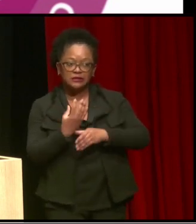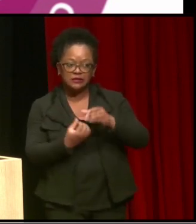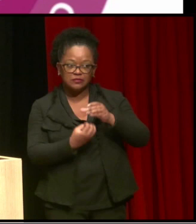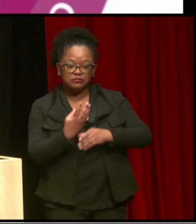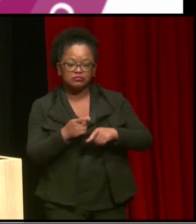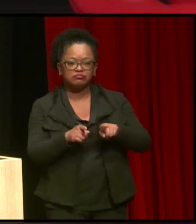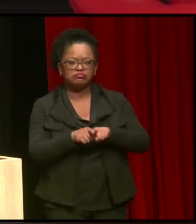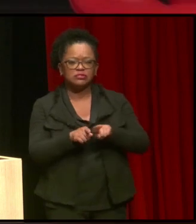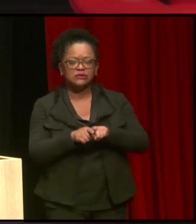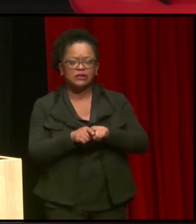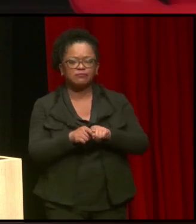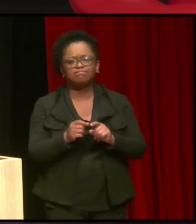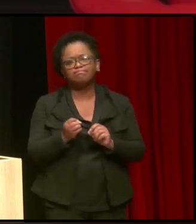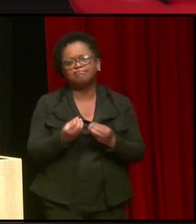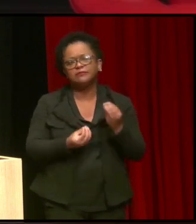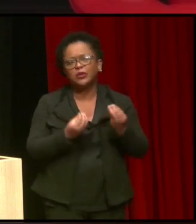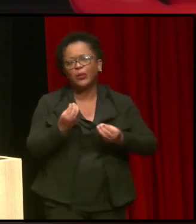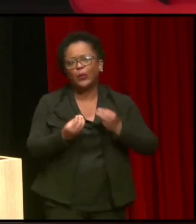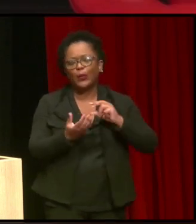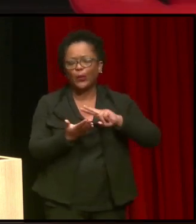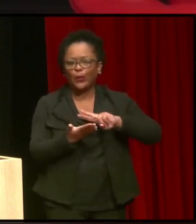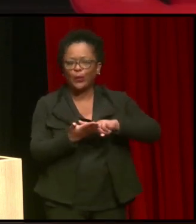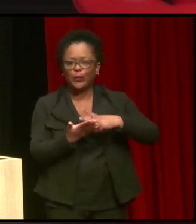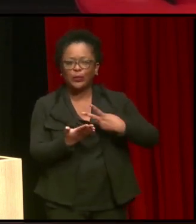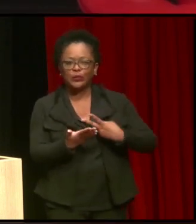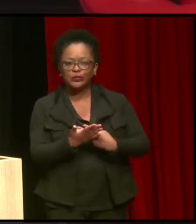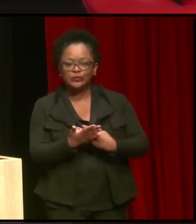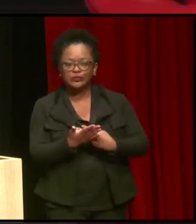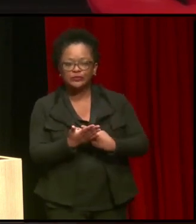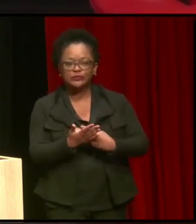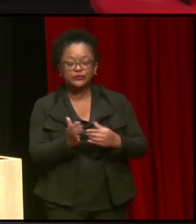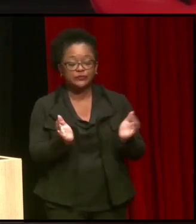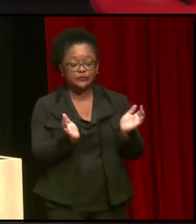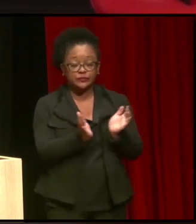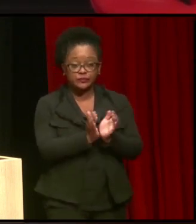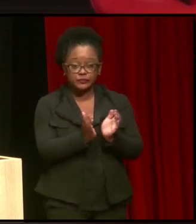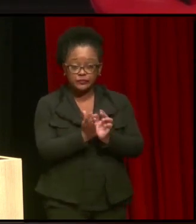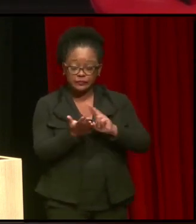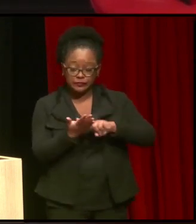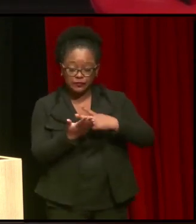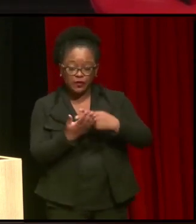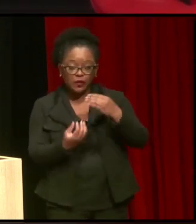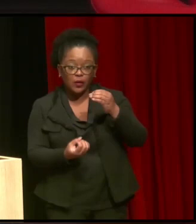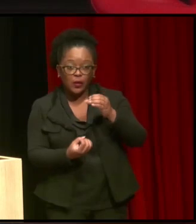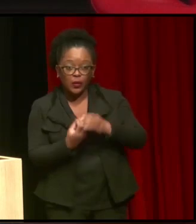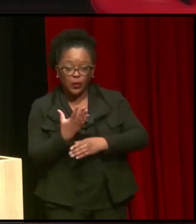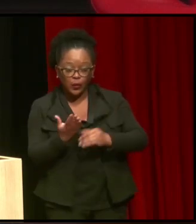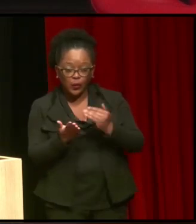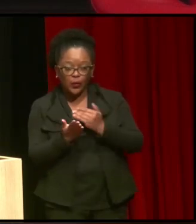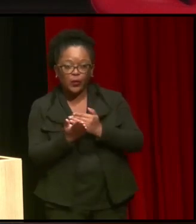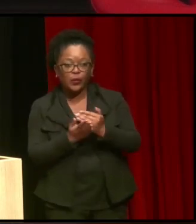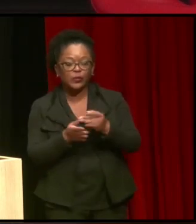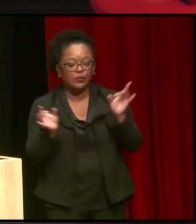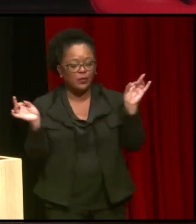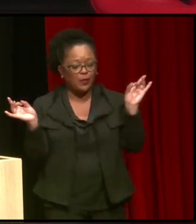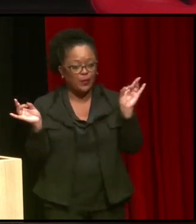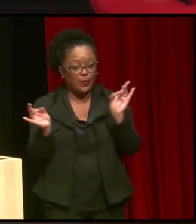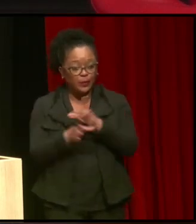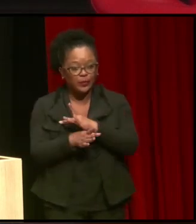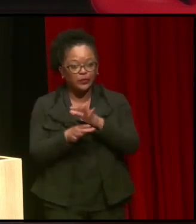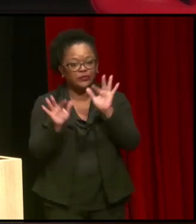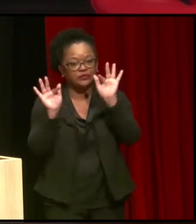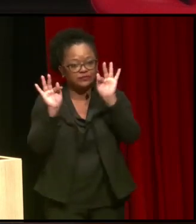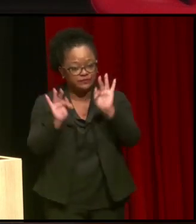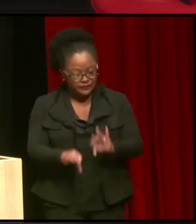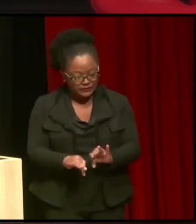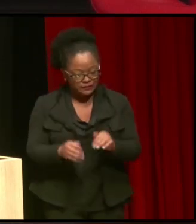traduzida. Né? Quando a equipe de tradução termina uma tradução, ela diz, está pronto. Está pronto o quê? A